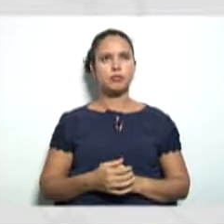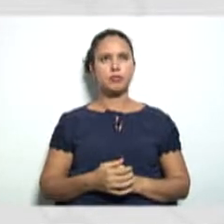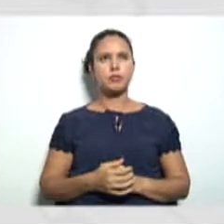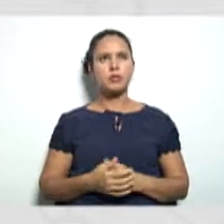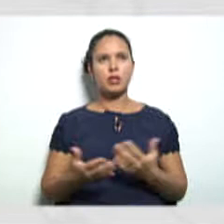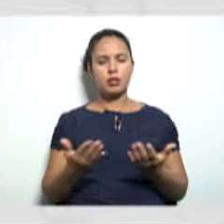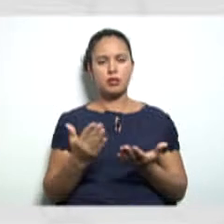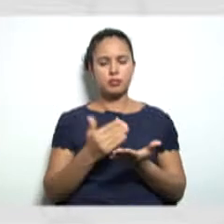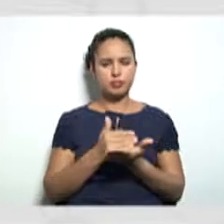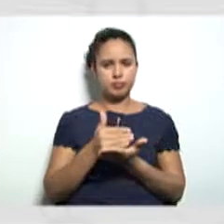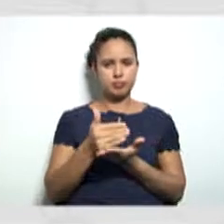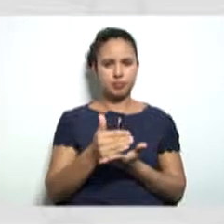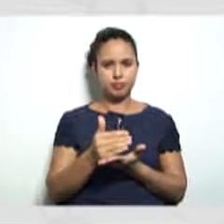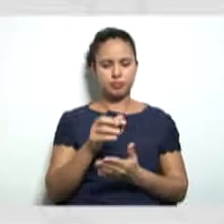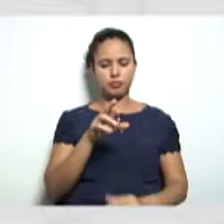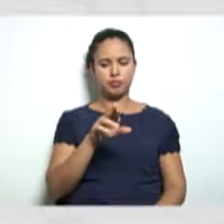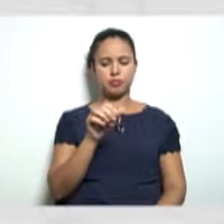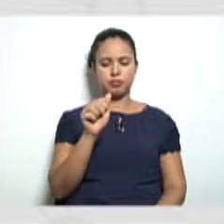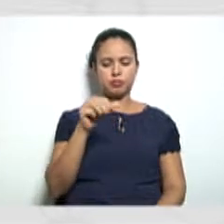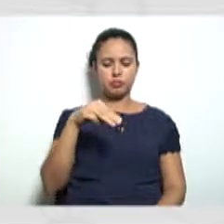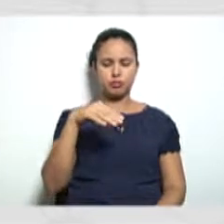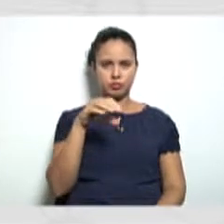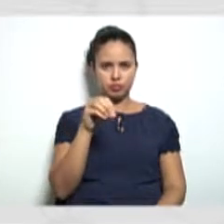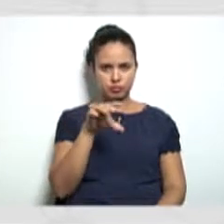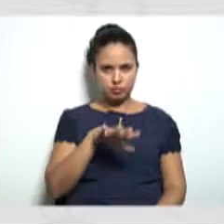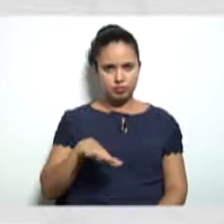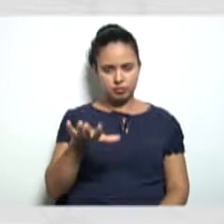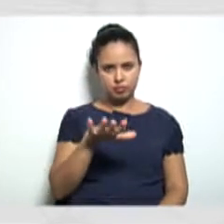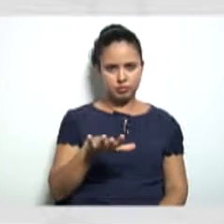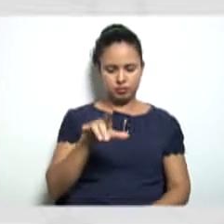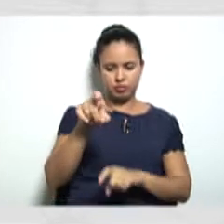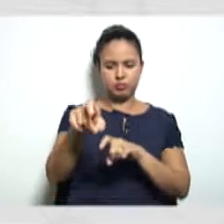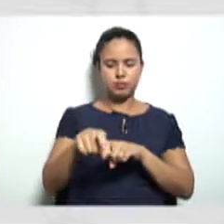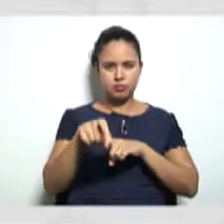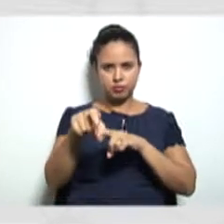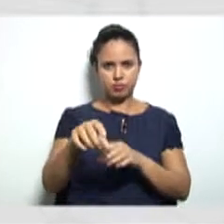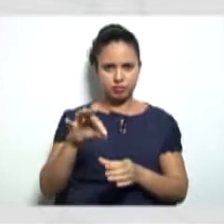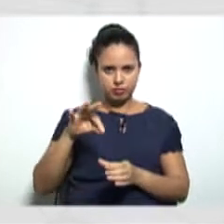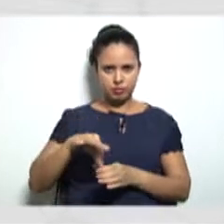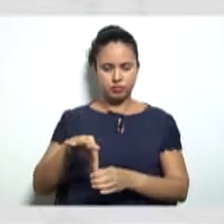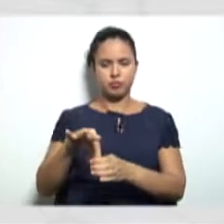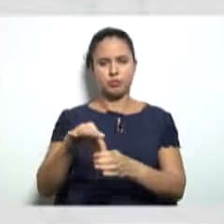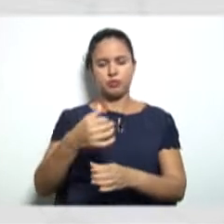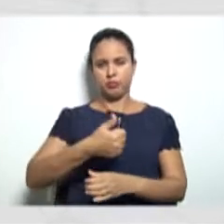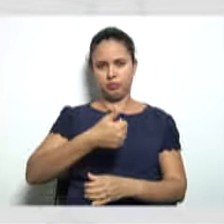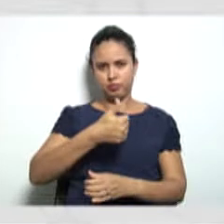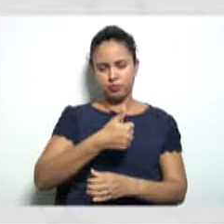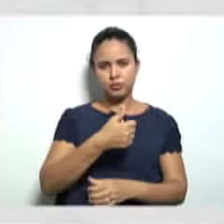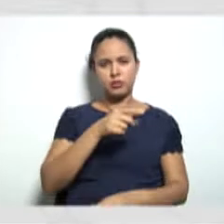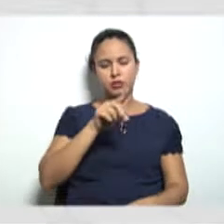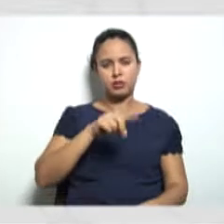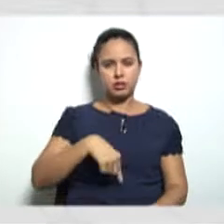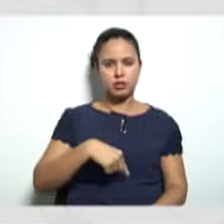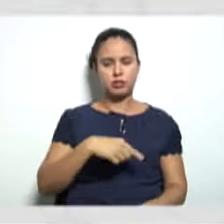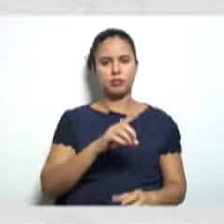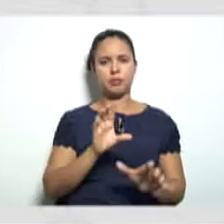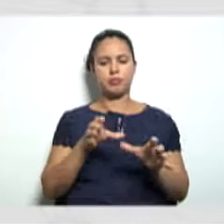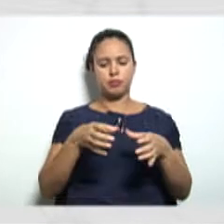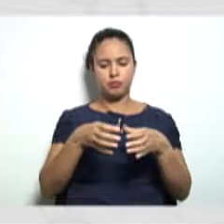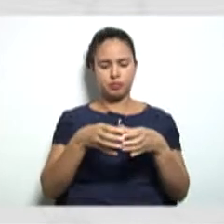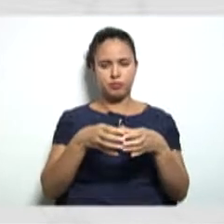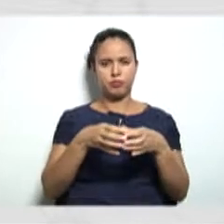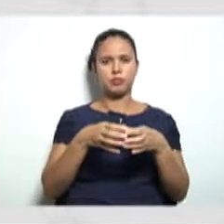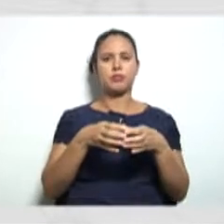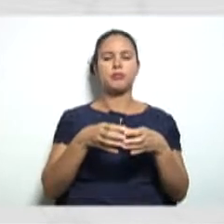Começar a falar de do ramo agropecuário, o primeiro ramo que a gente conheceu nessa disciplina. Ele é formado pelas cooperativas de